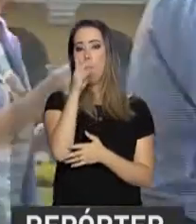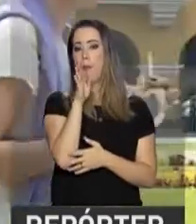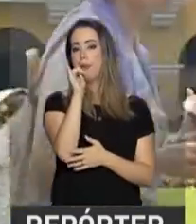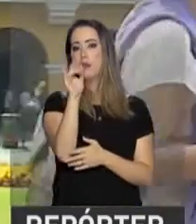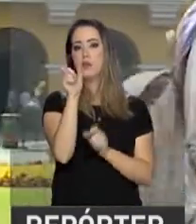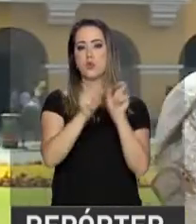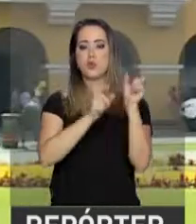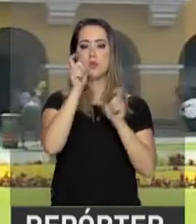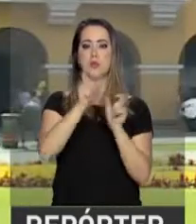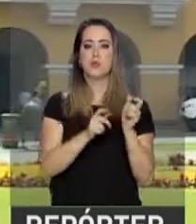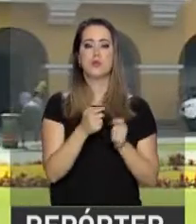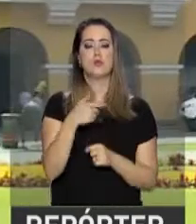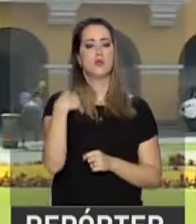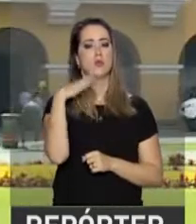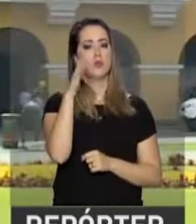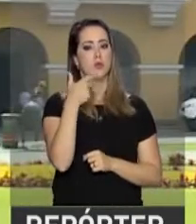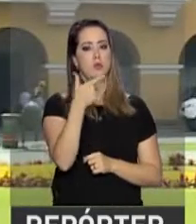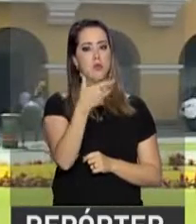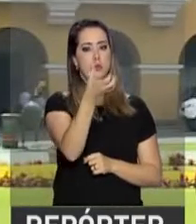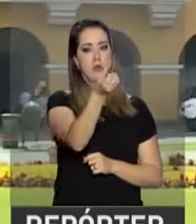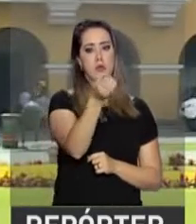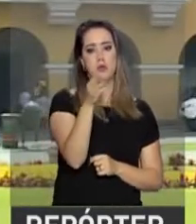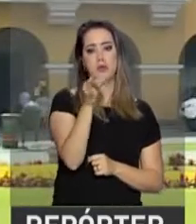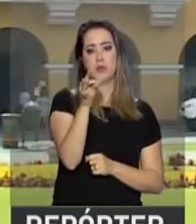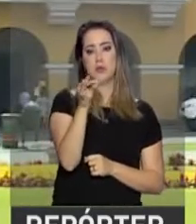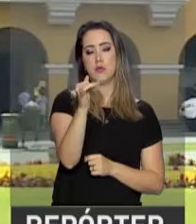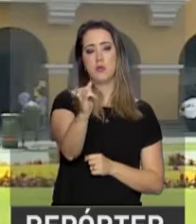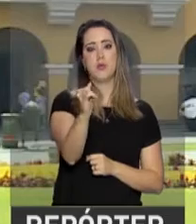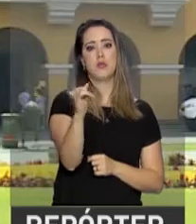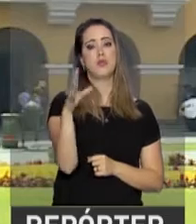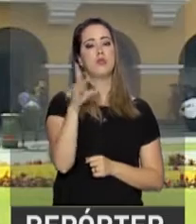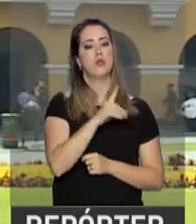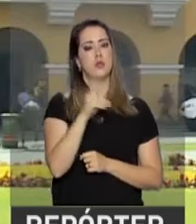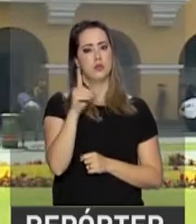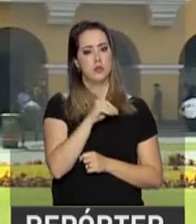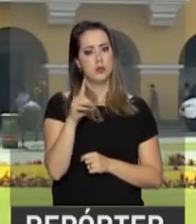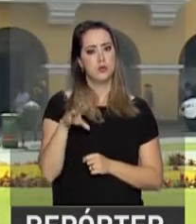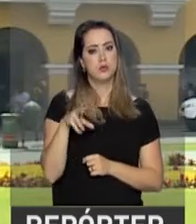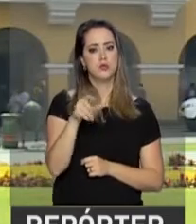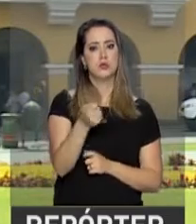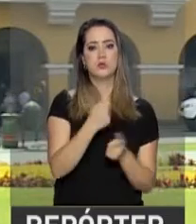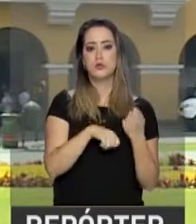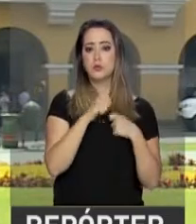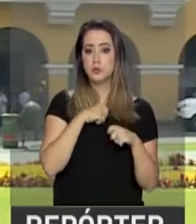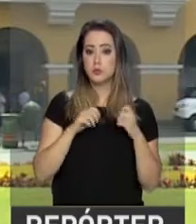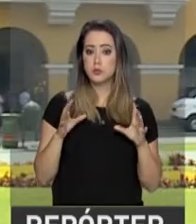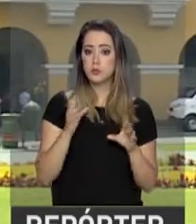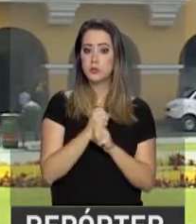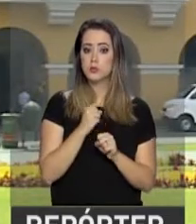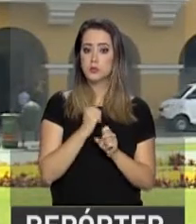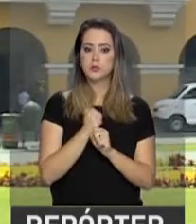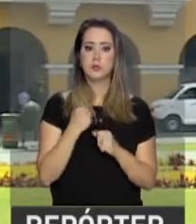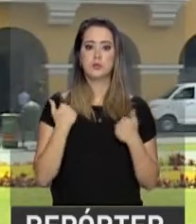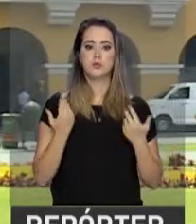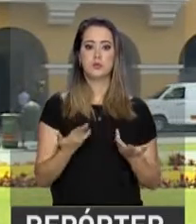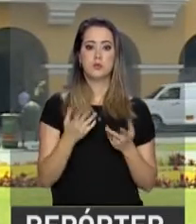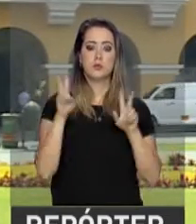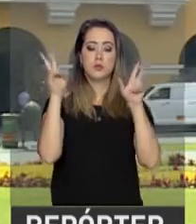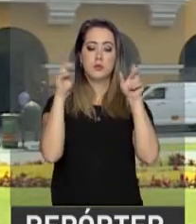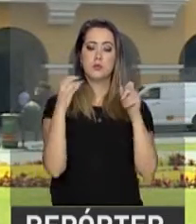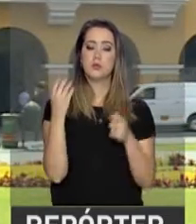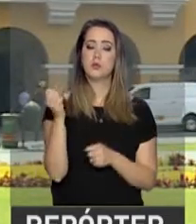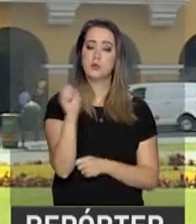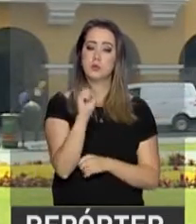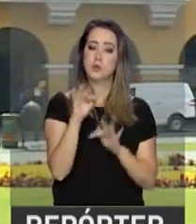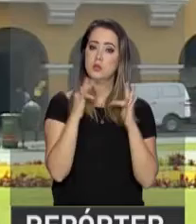e mais de 26 trilhões e meio de dólares com todas as economias somadas o tema desta